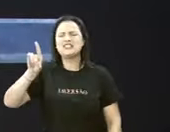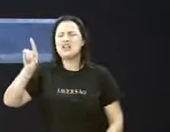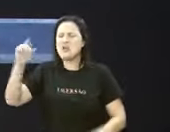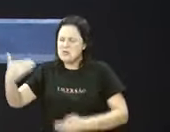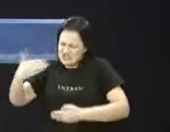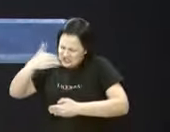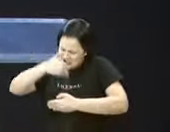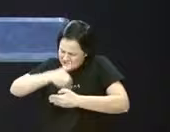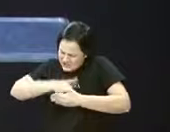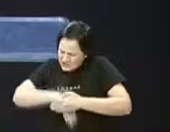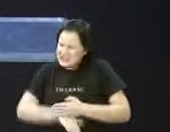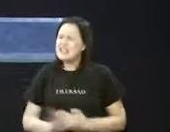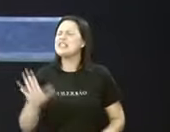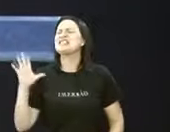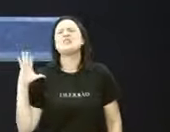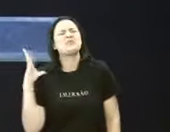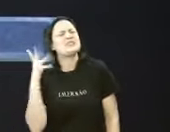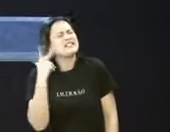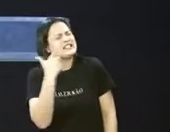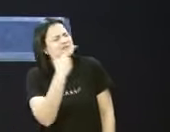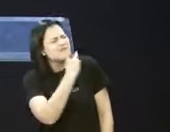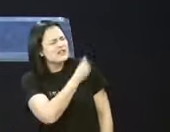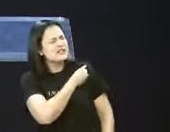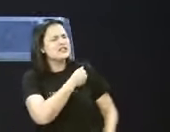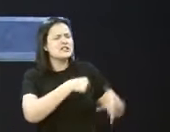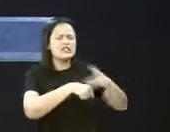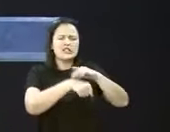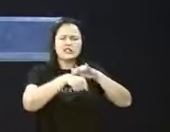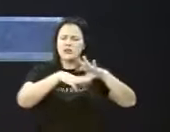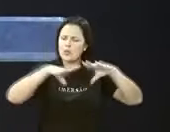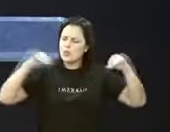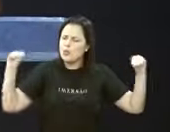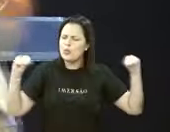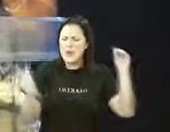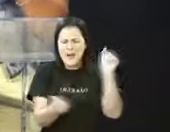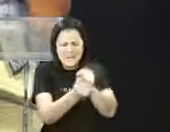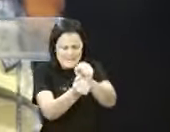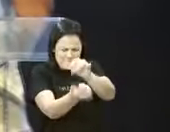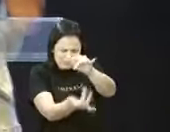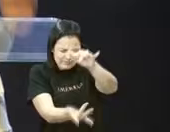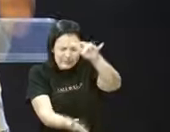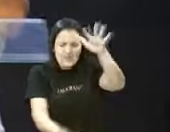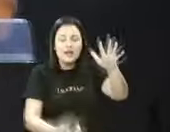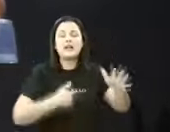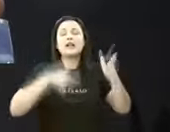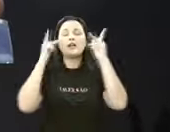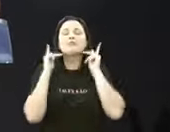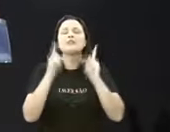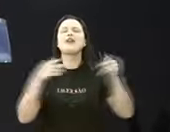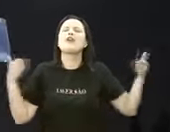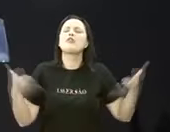com salvação, com milagre, com cura. Eu declaro pelo poder da tua palavra que este dia será um dia